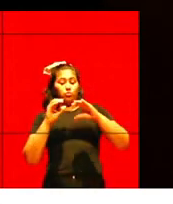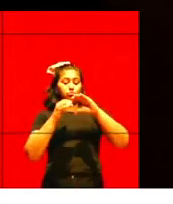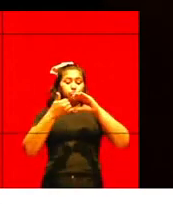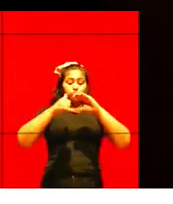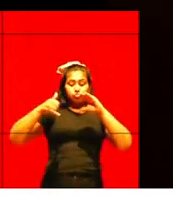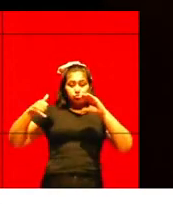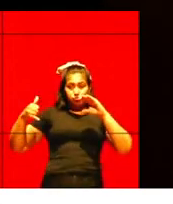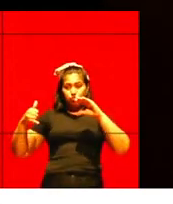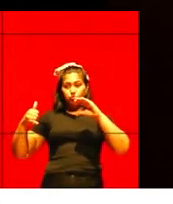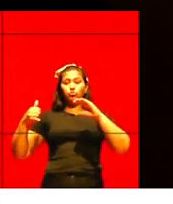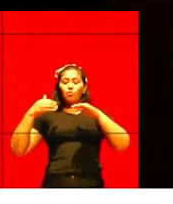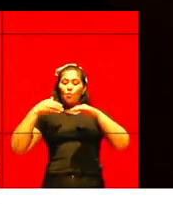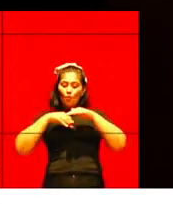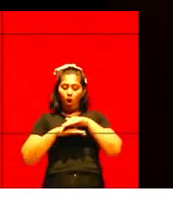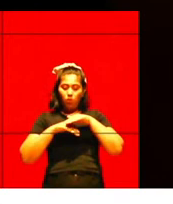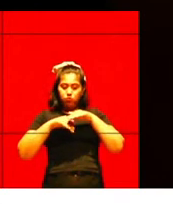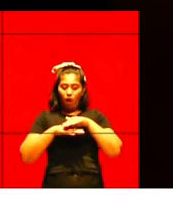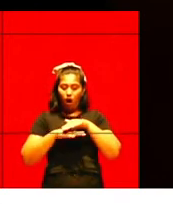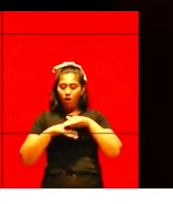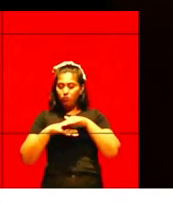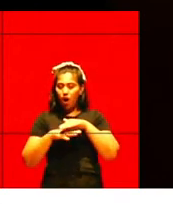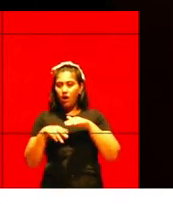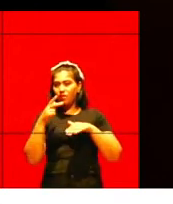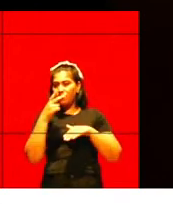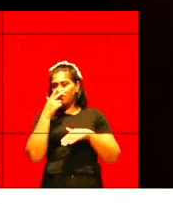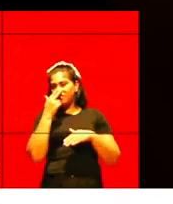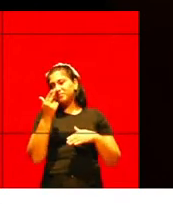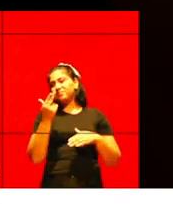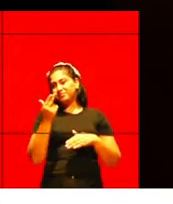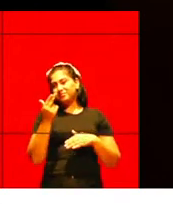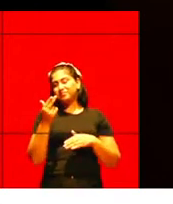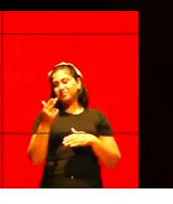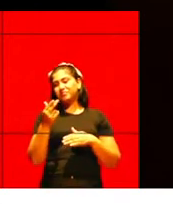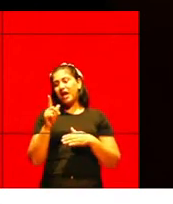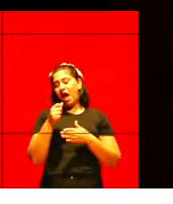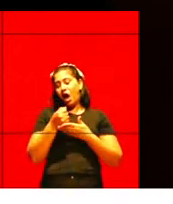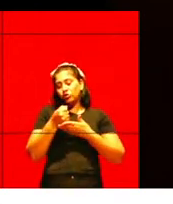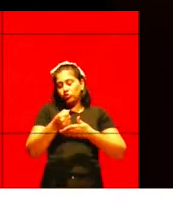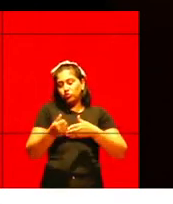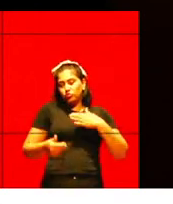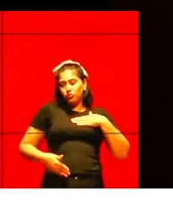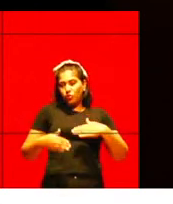carboidratos e vai armazenando em forma de amido.